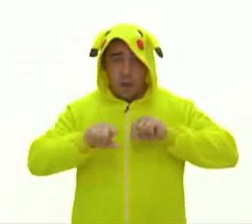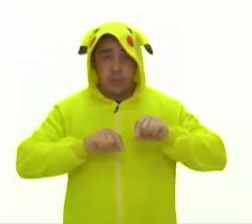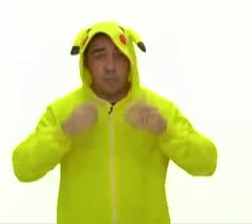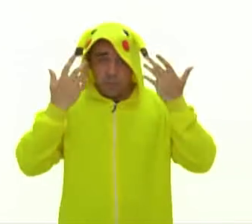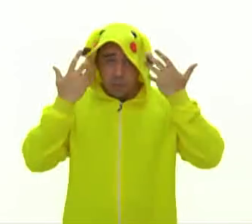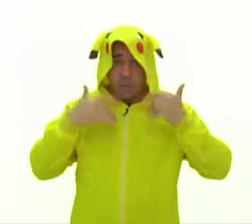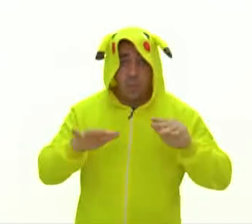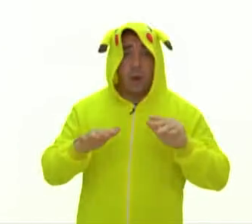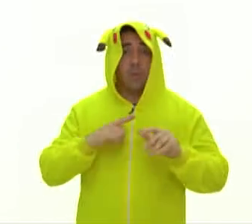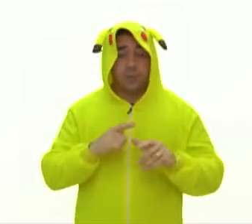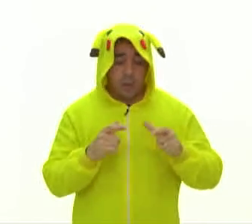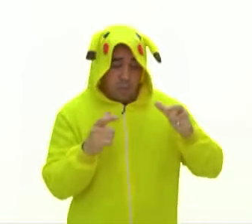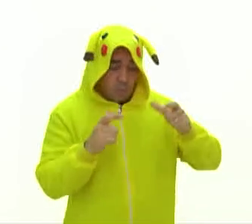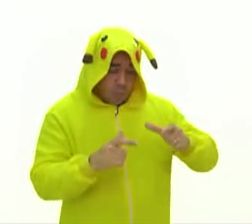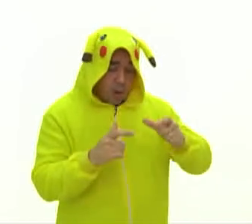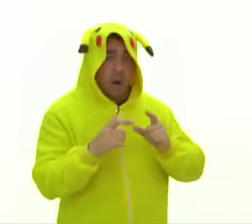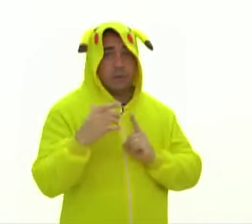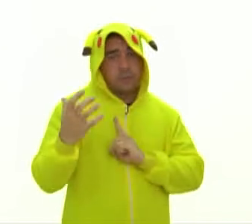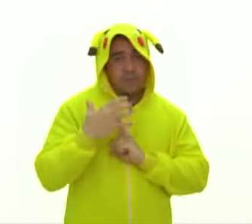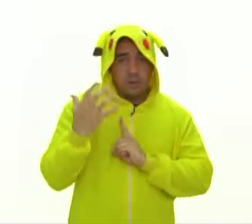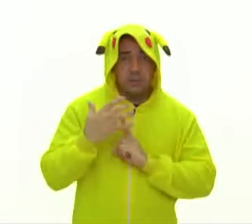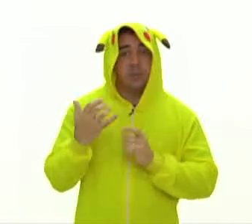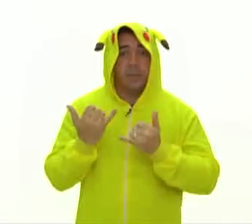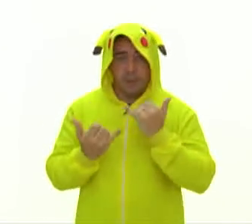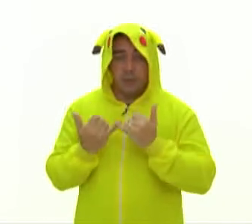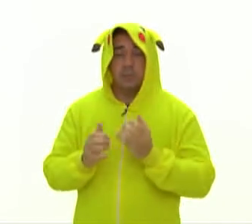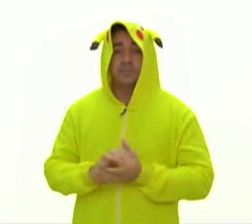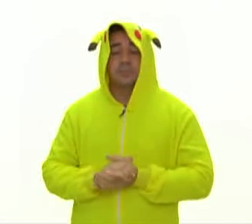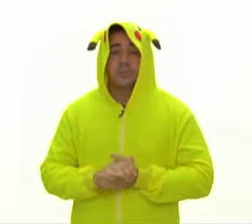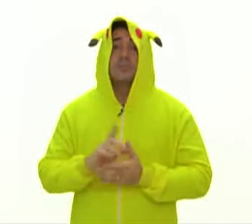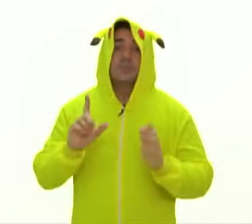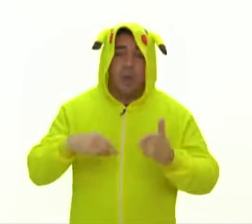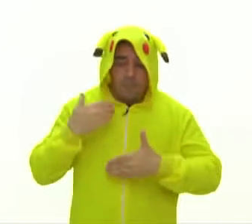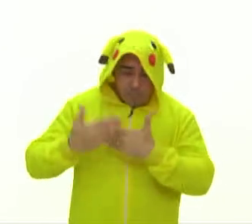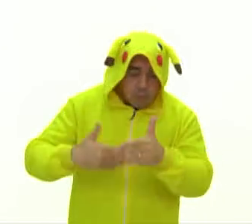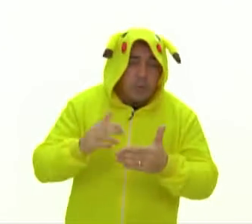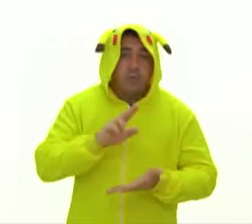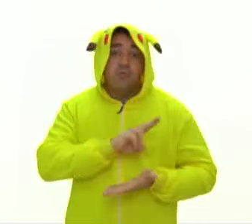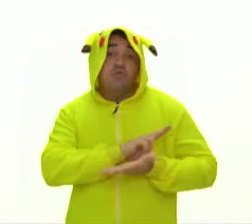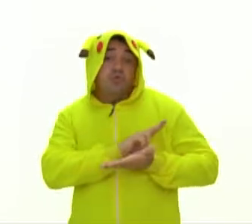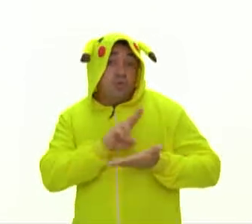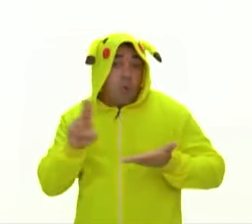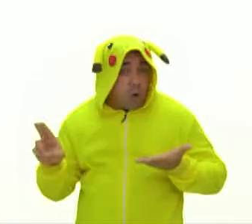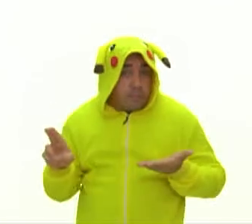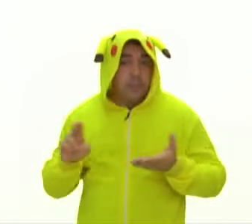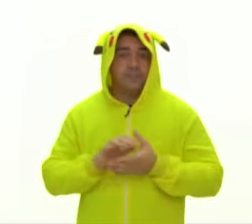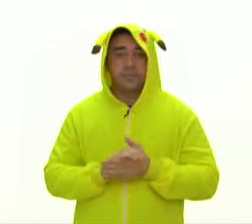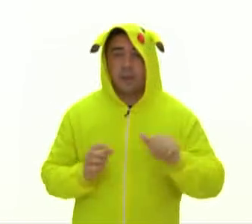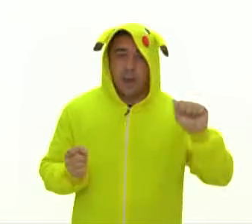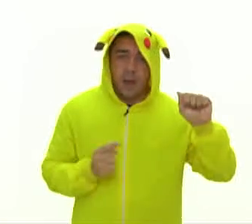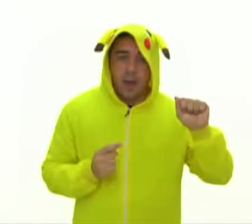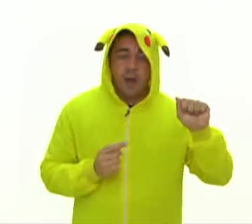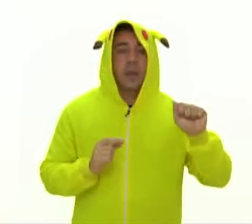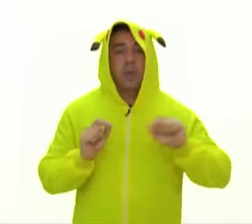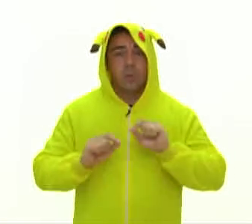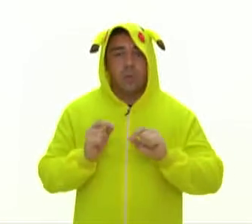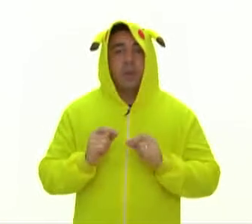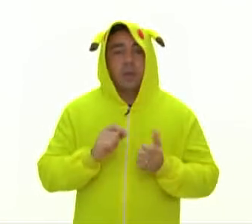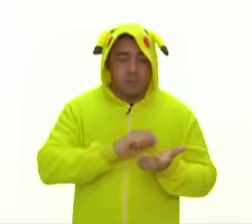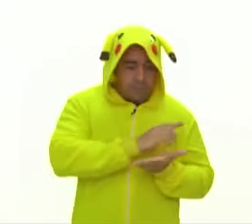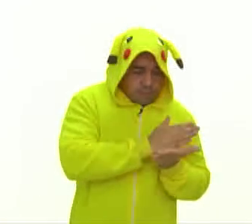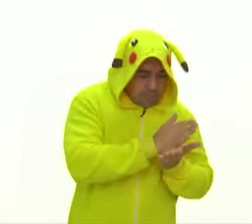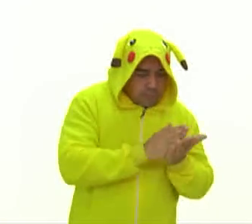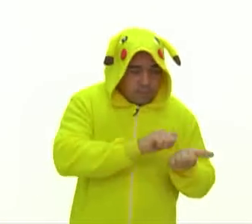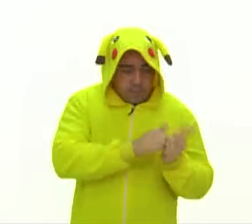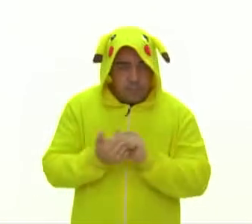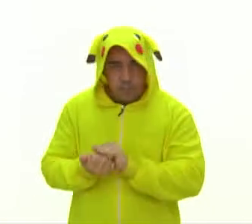organismos expostos a condições ambientais parecidas, processo que recebe o nome de letra A, irradiação adaptativa,